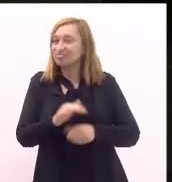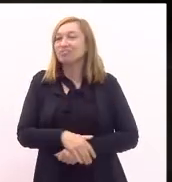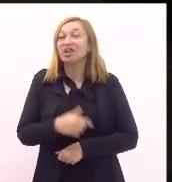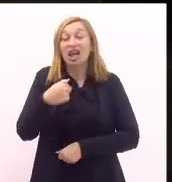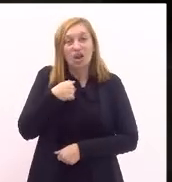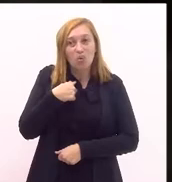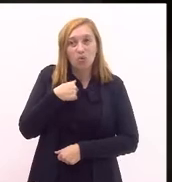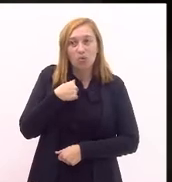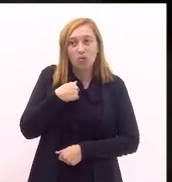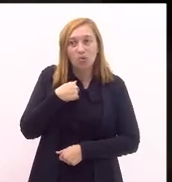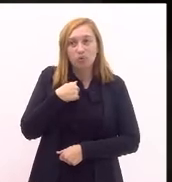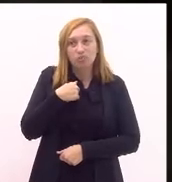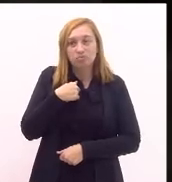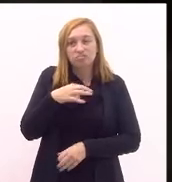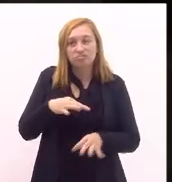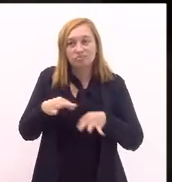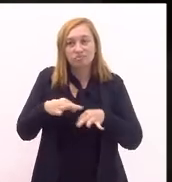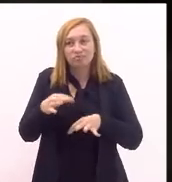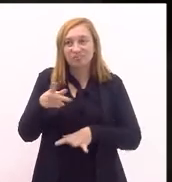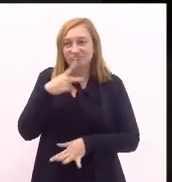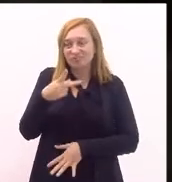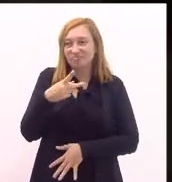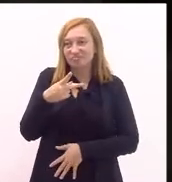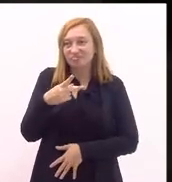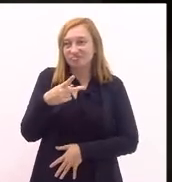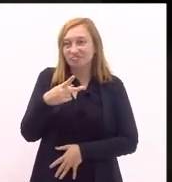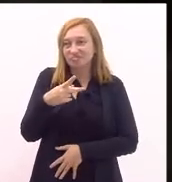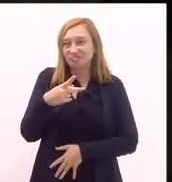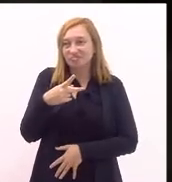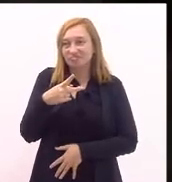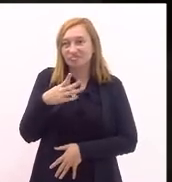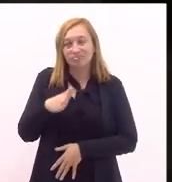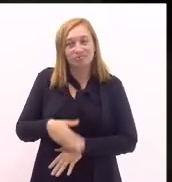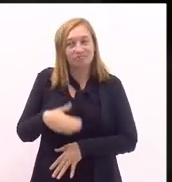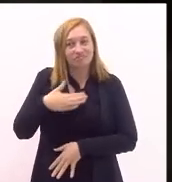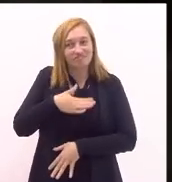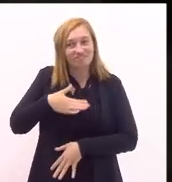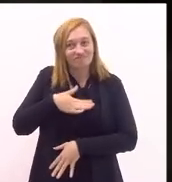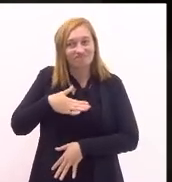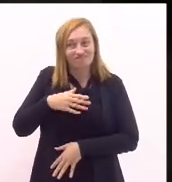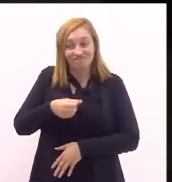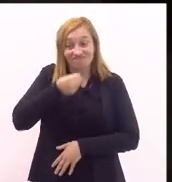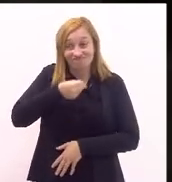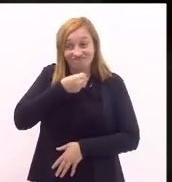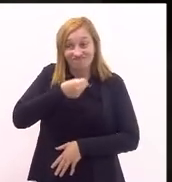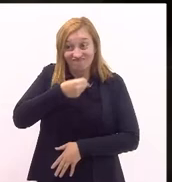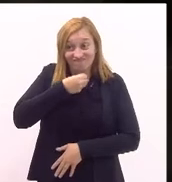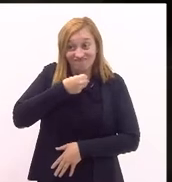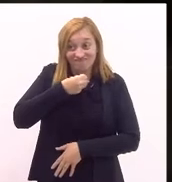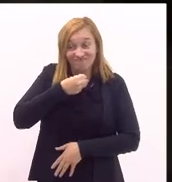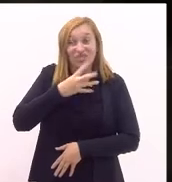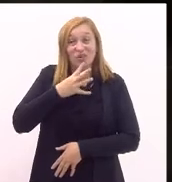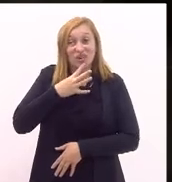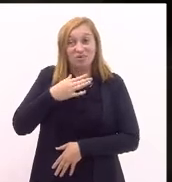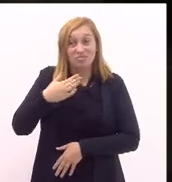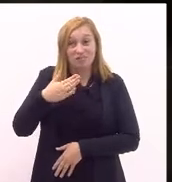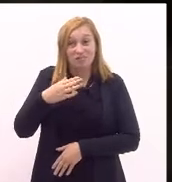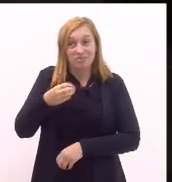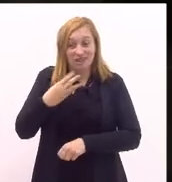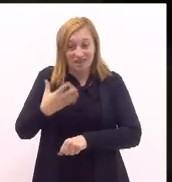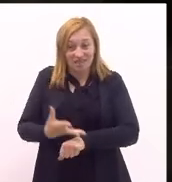eu preparei uma fala e por mais que eu gosto muito de microfone reconheço tô muito emocionada